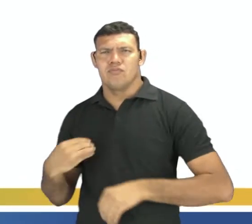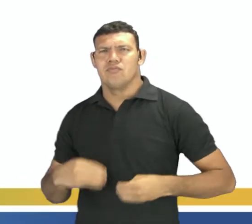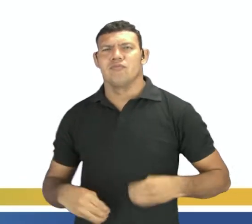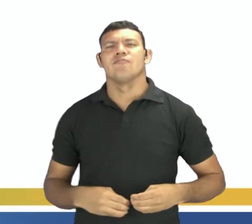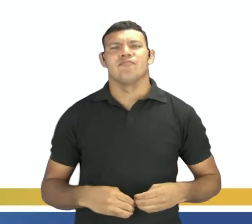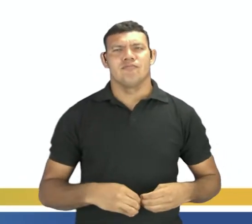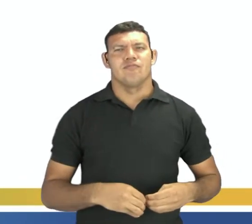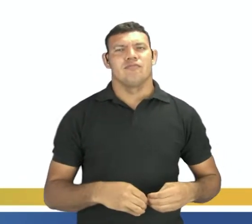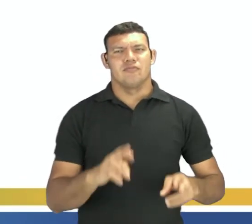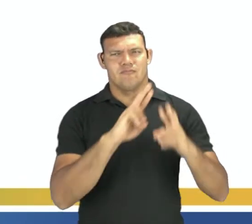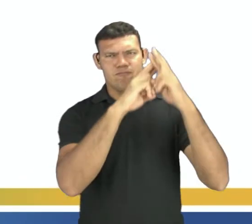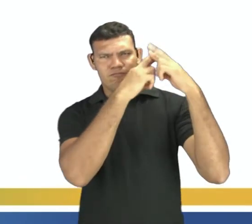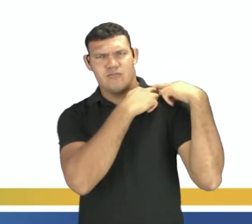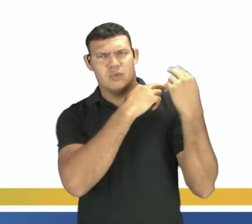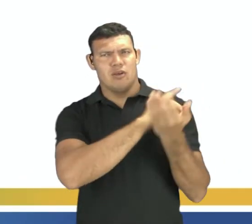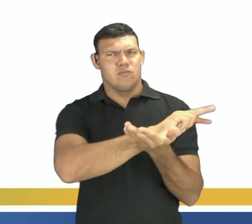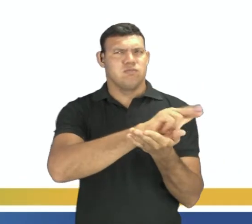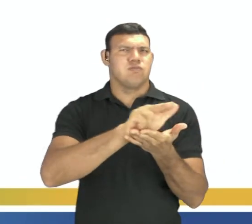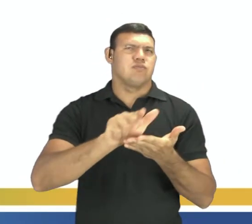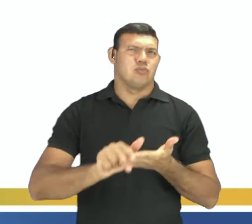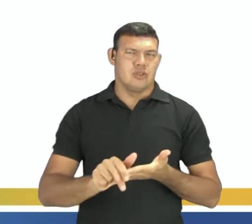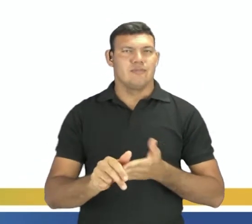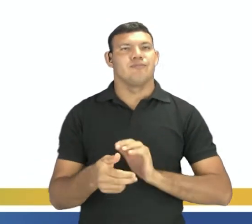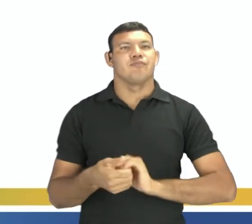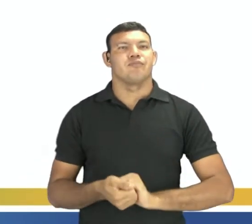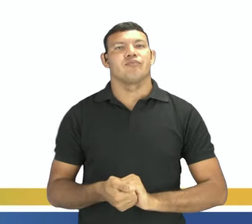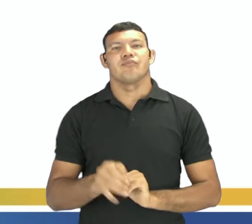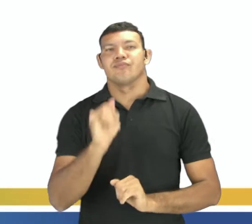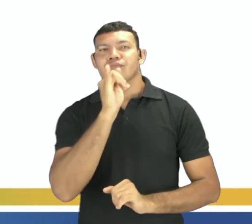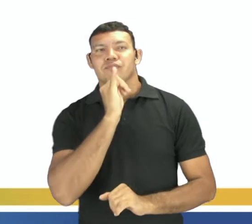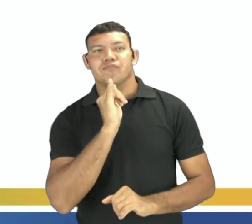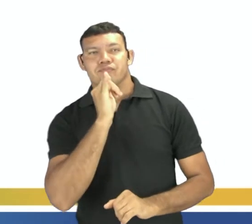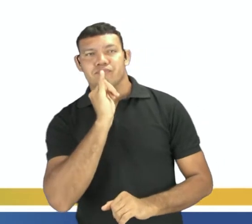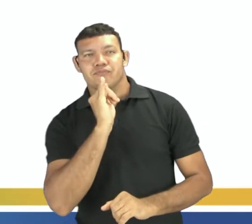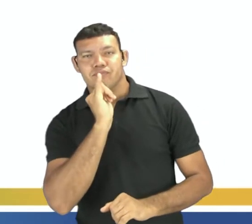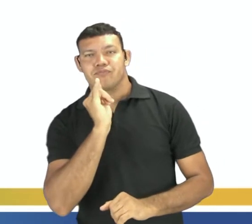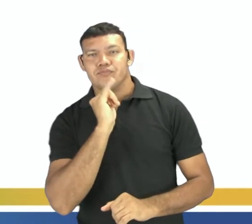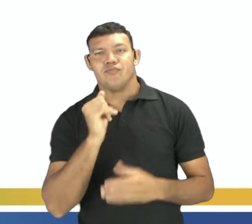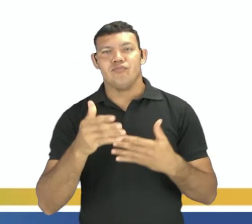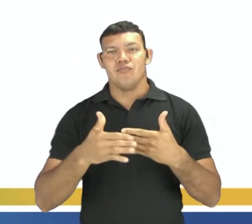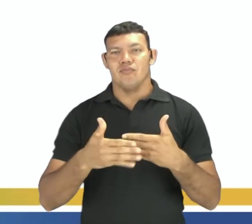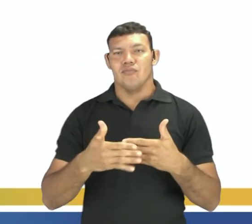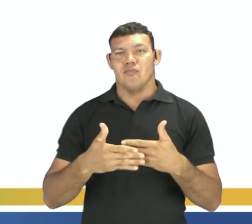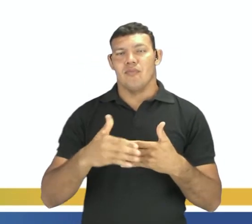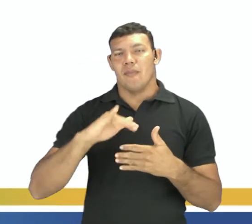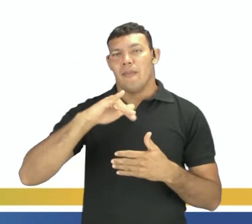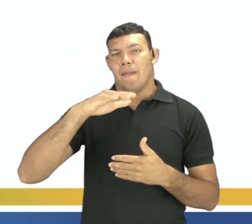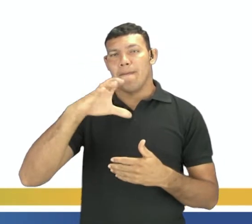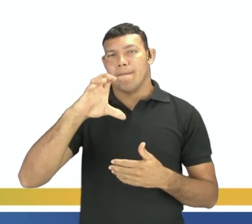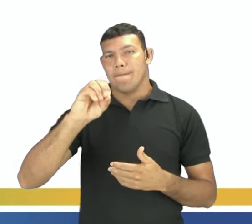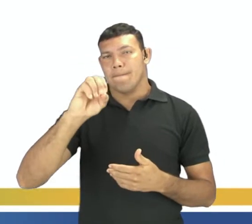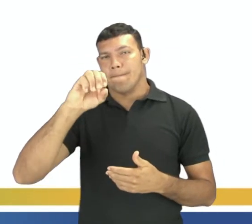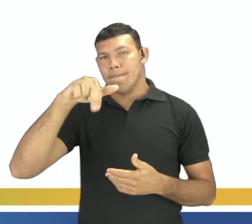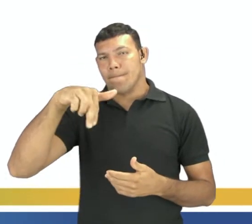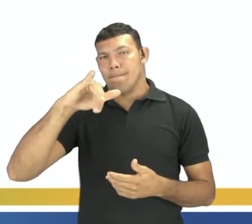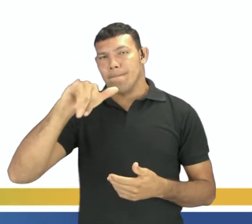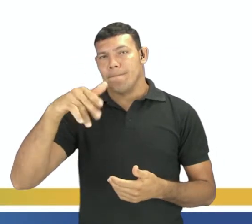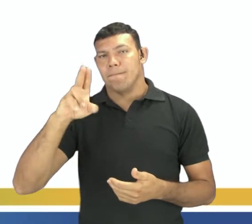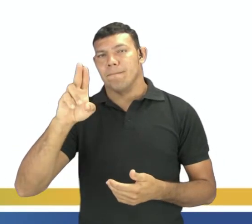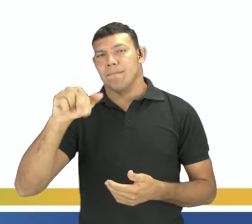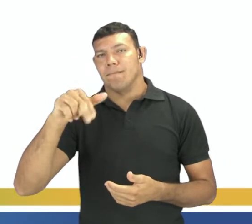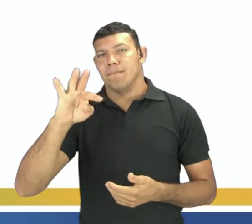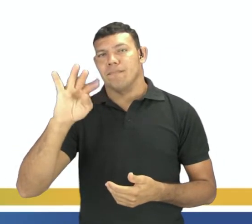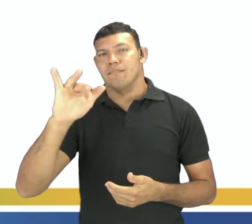em diferentes funções, como um exemplo do tecido conjuntivo frouxo, denso e